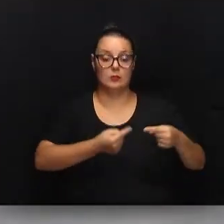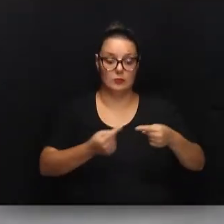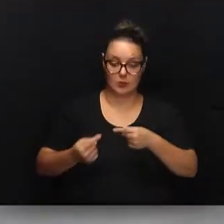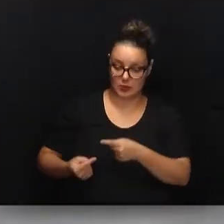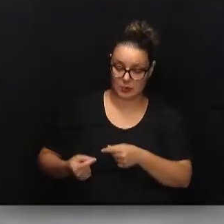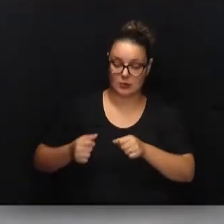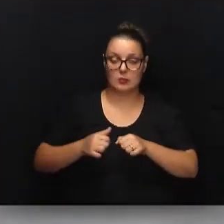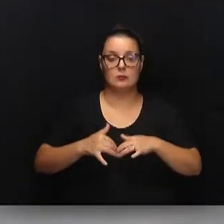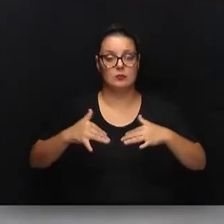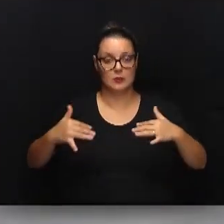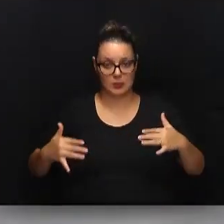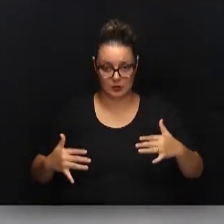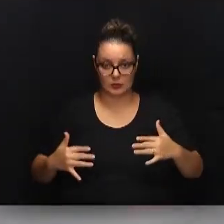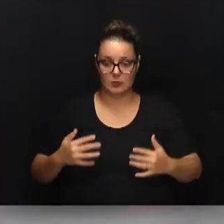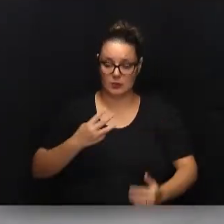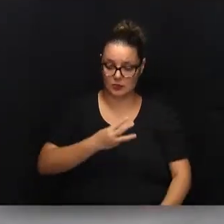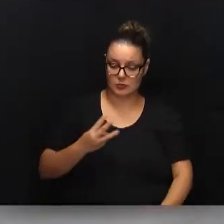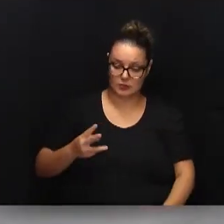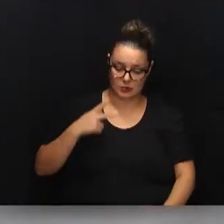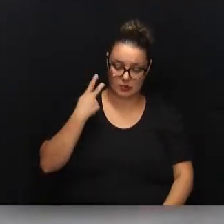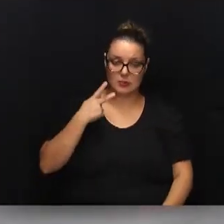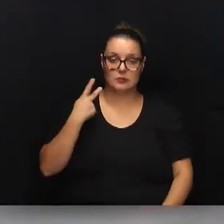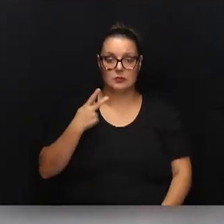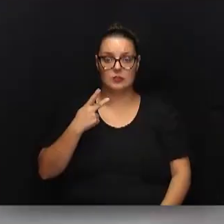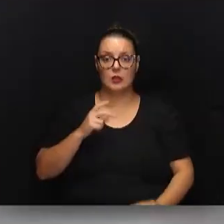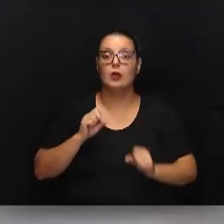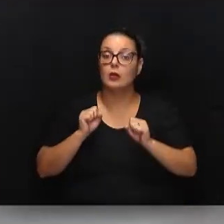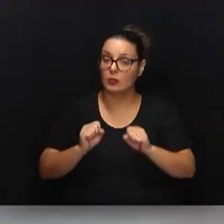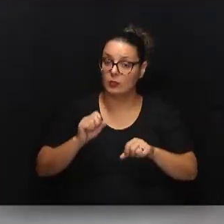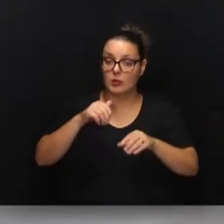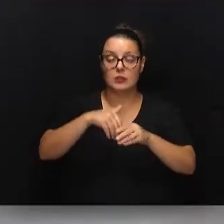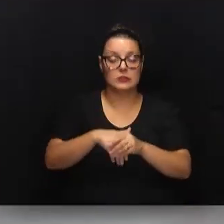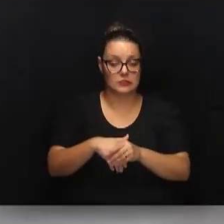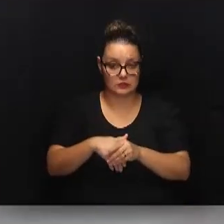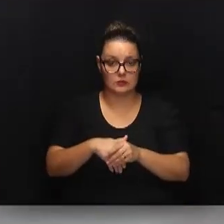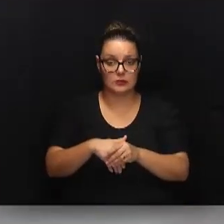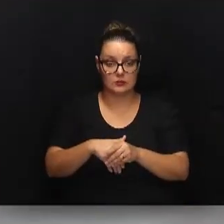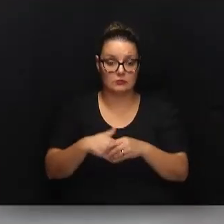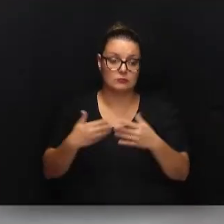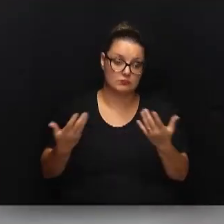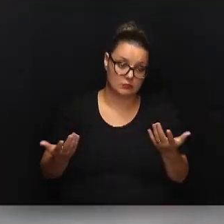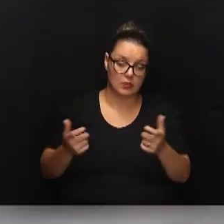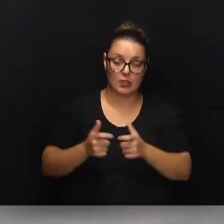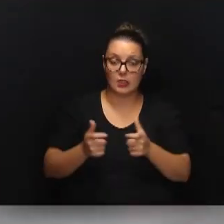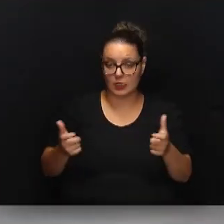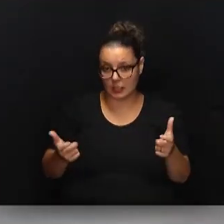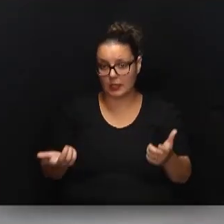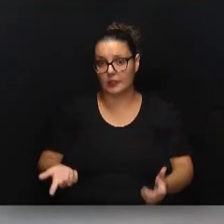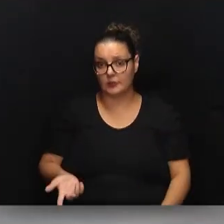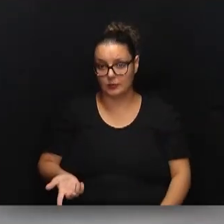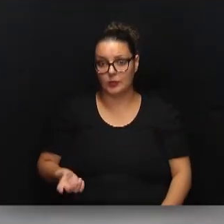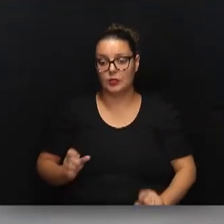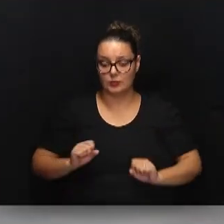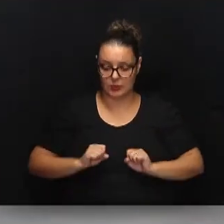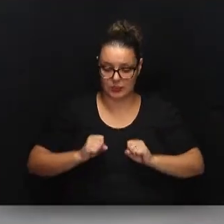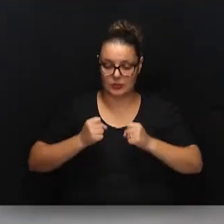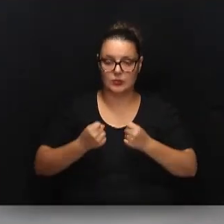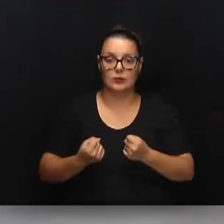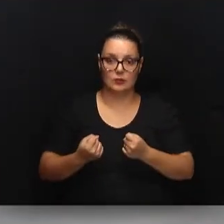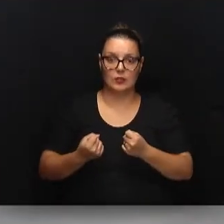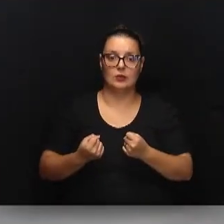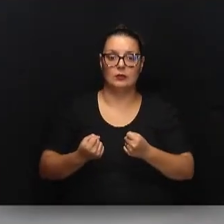no plenário pelos 33 vereadores, que possa ser votado e que a maioria, defendendo